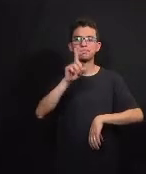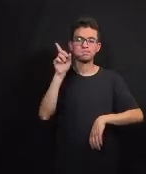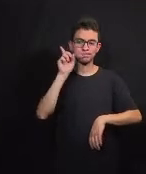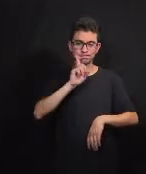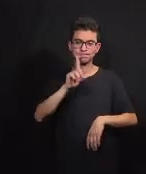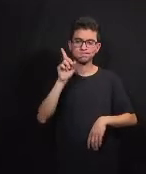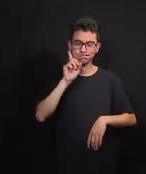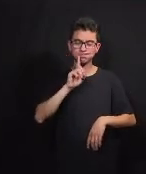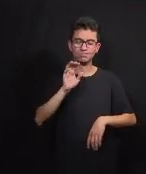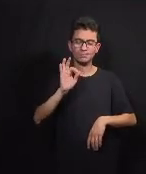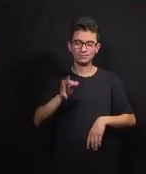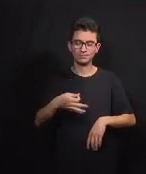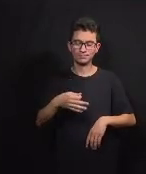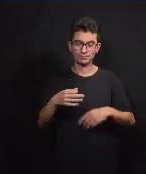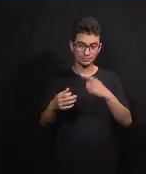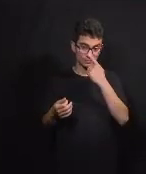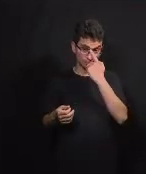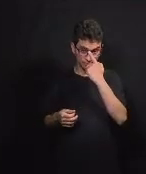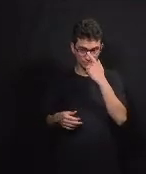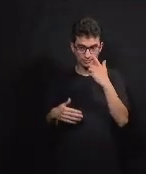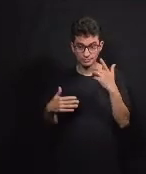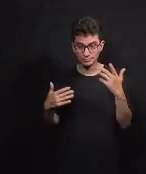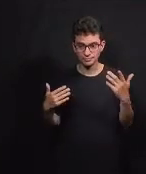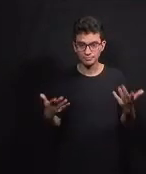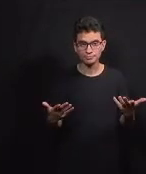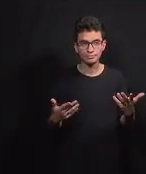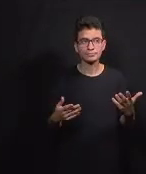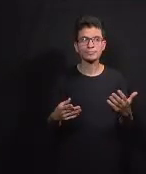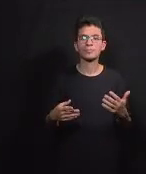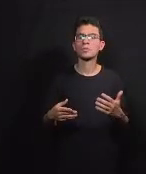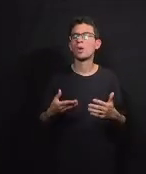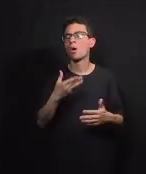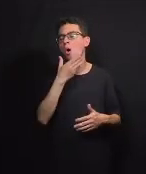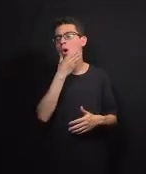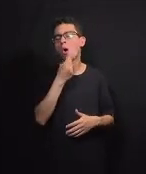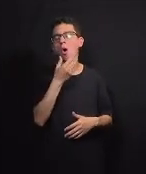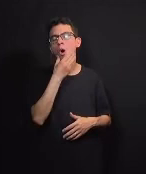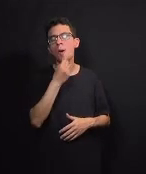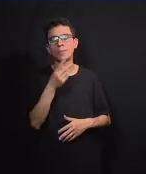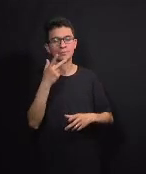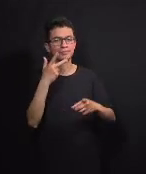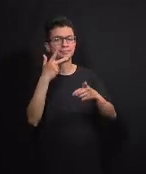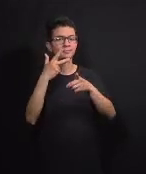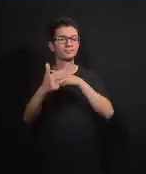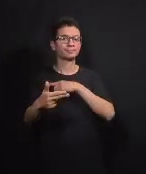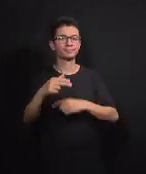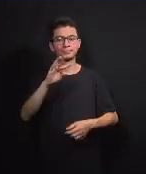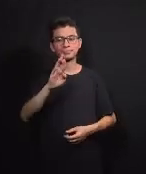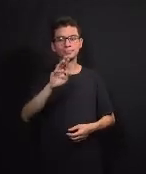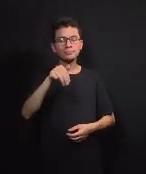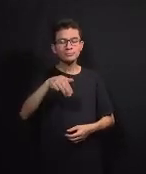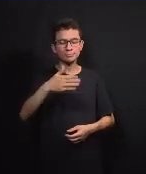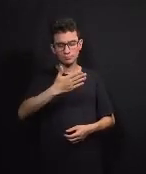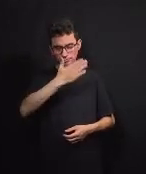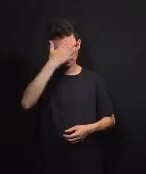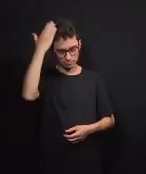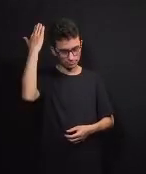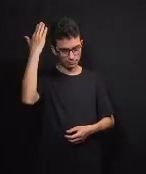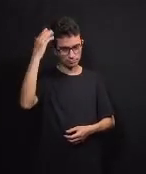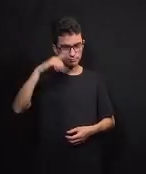A vitória de Donald Trump, representou uma virada como